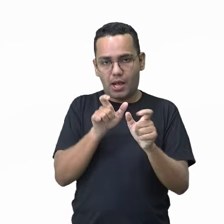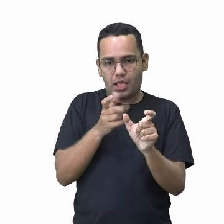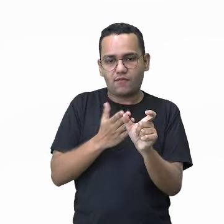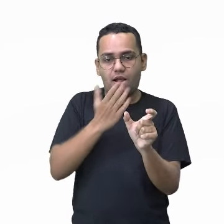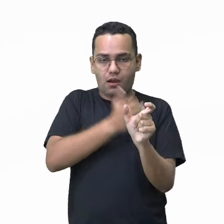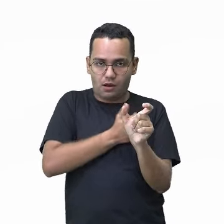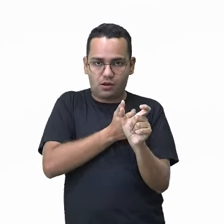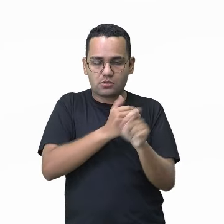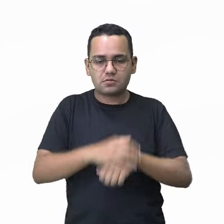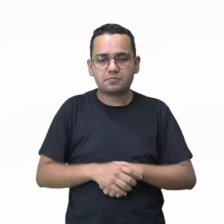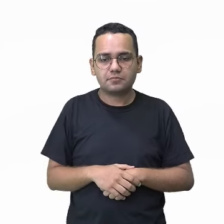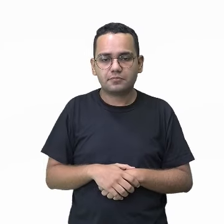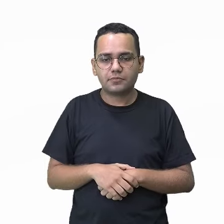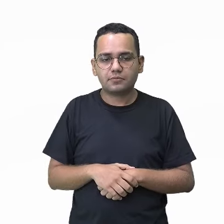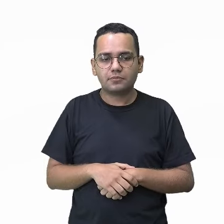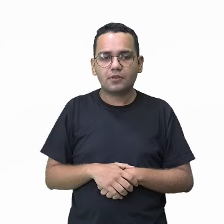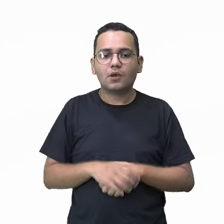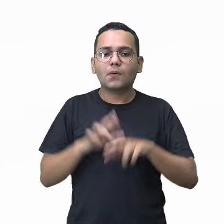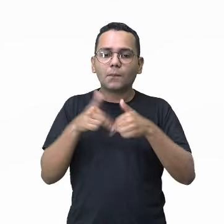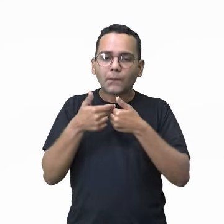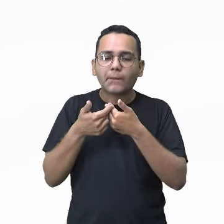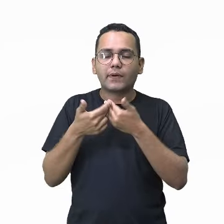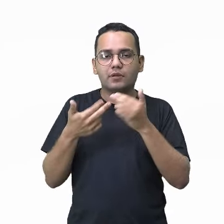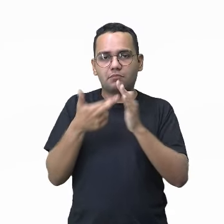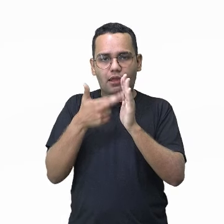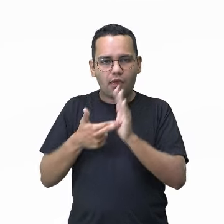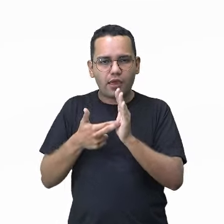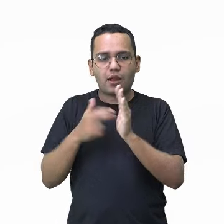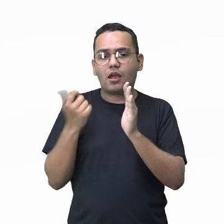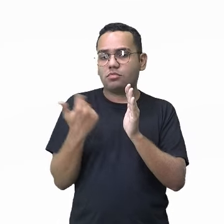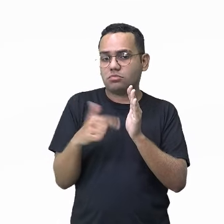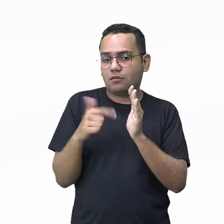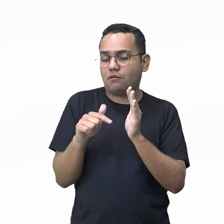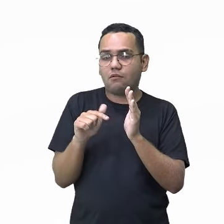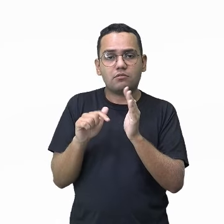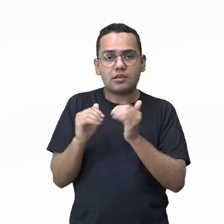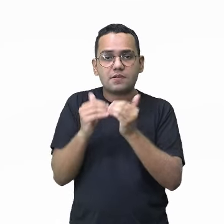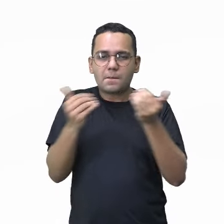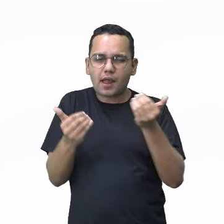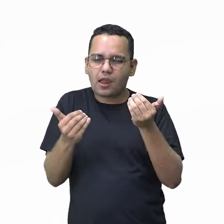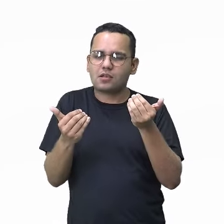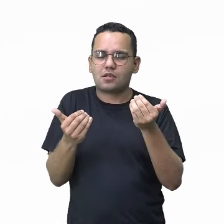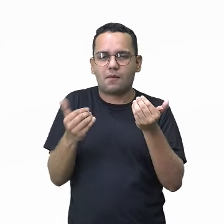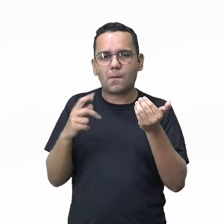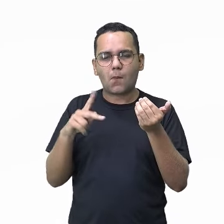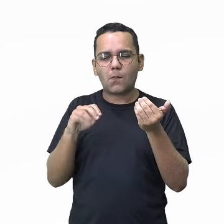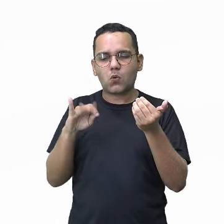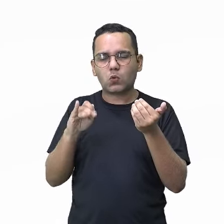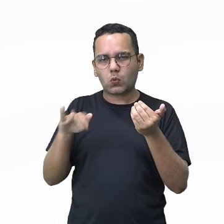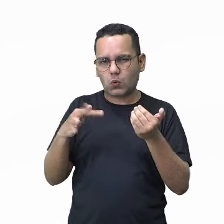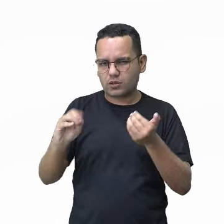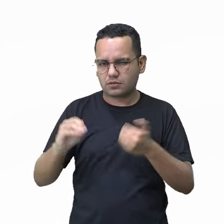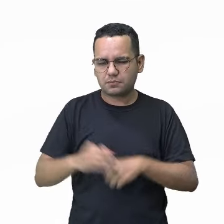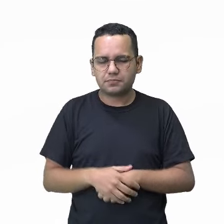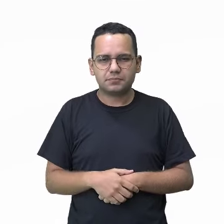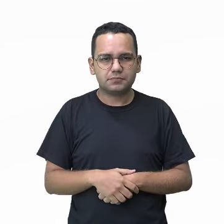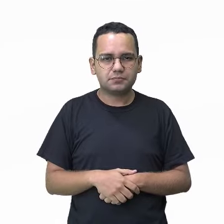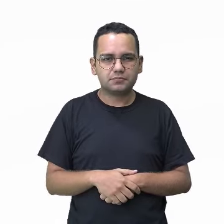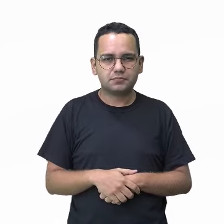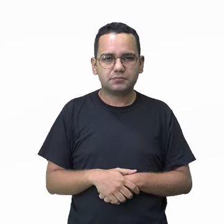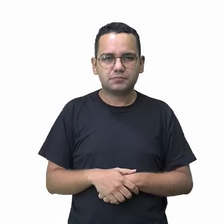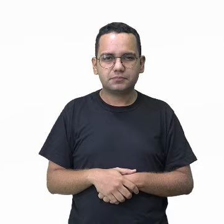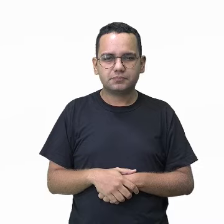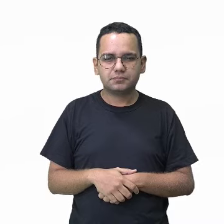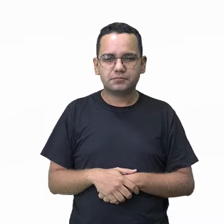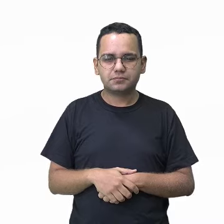por via de regra não vem separadas por pontuação Então a gente vai entender agora o que